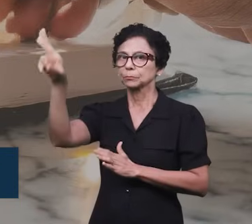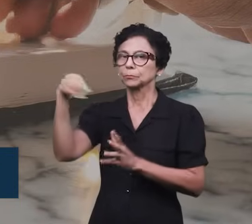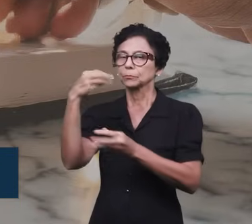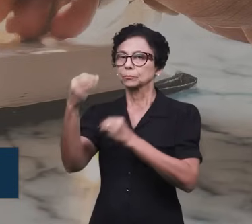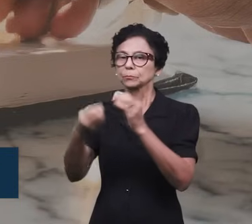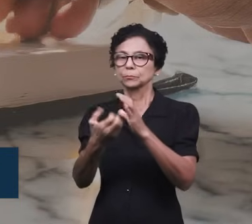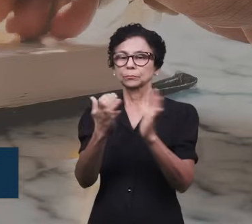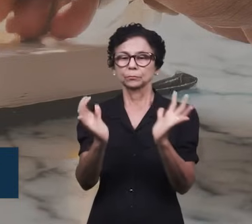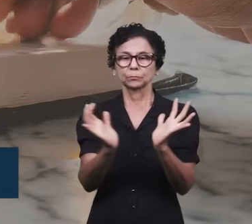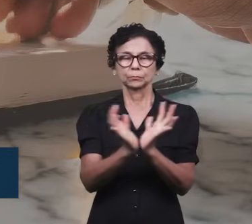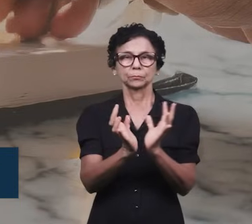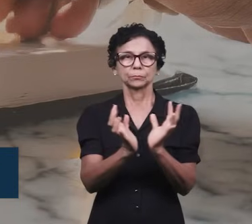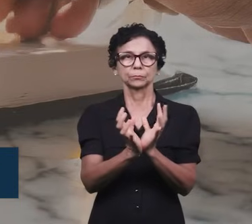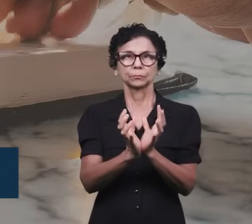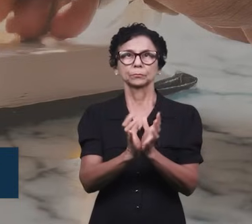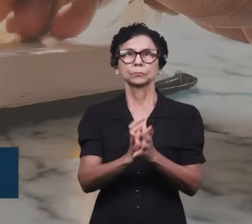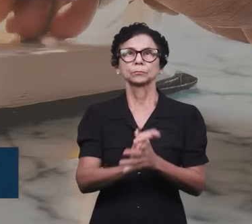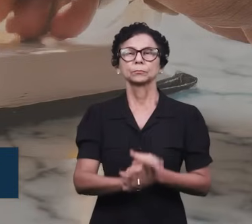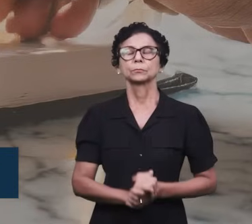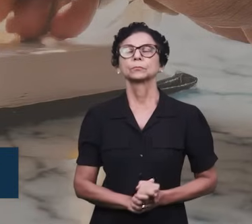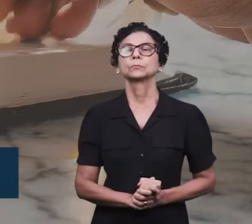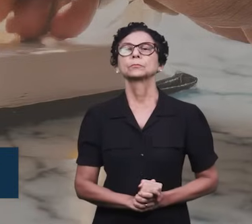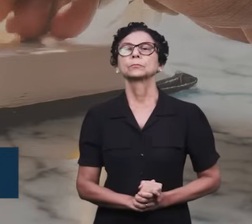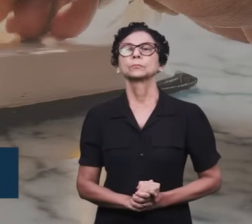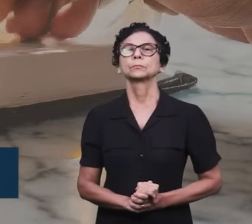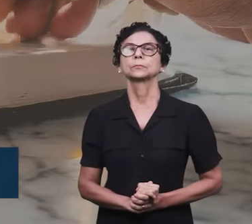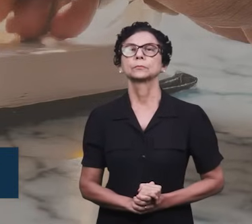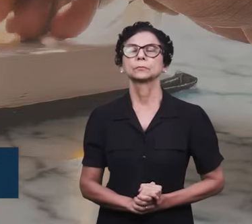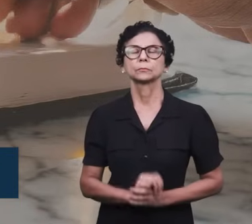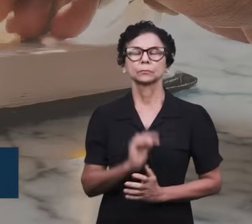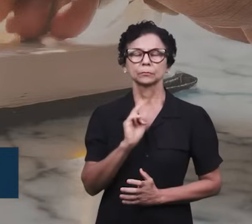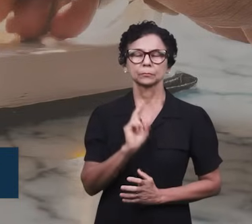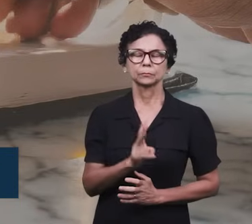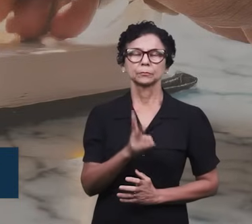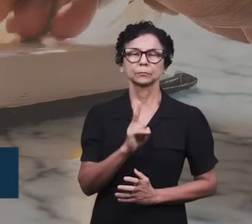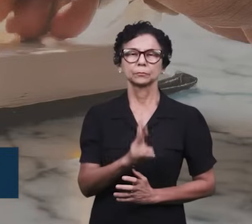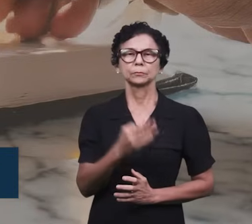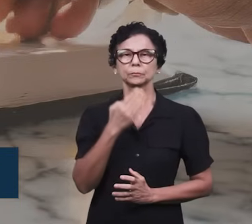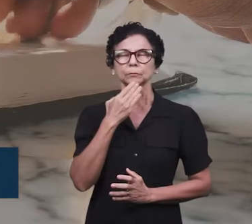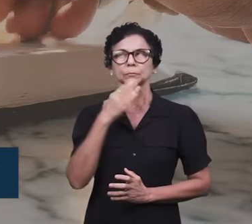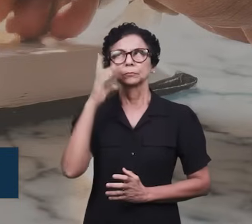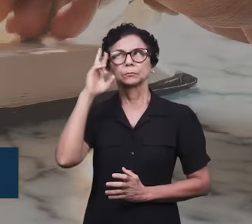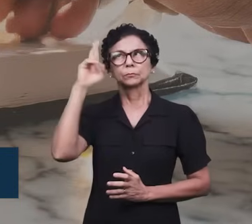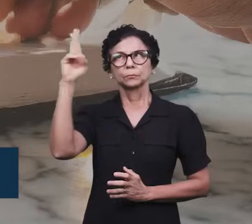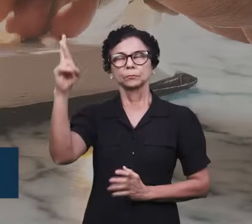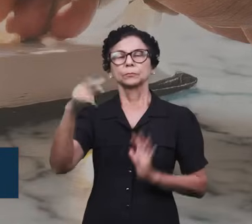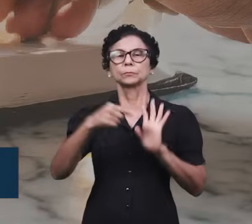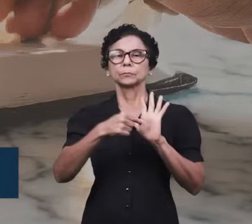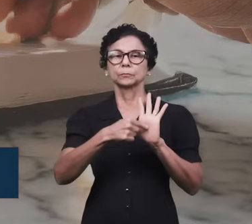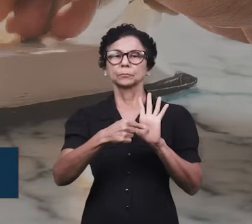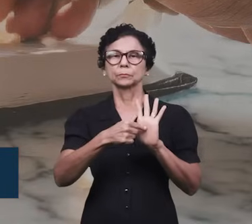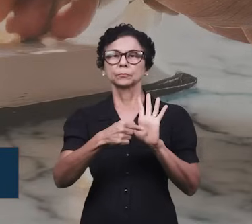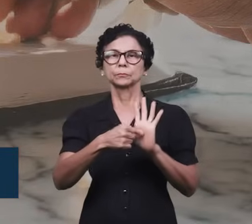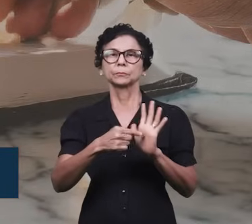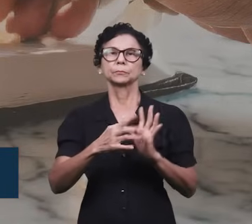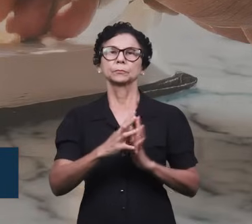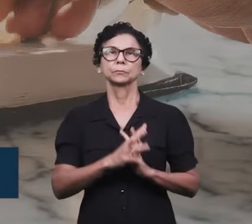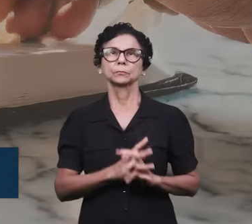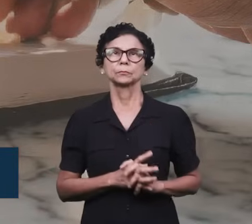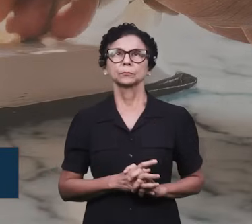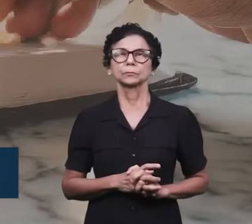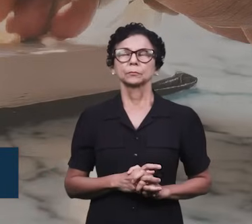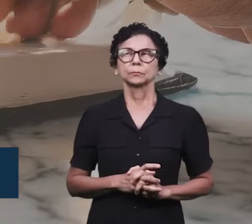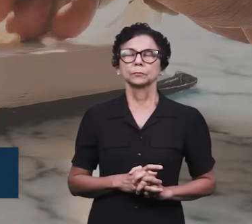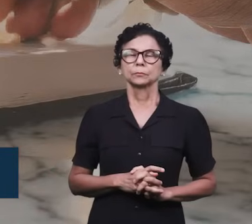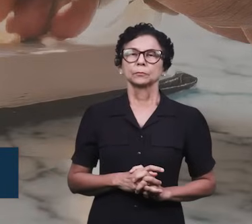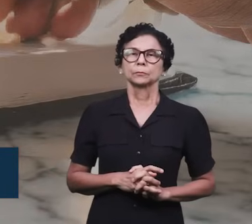formação desse grupo, usando um critério que é sempre a direção do Senhor e a integração do